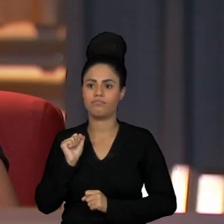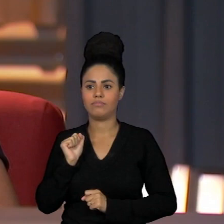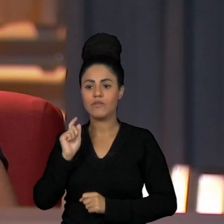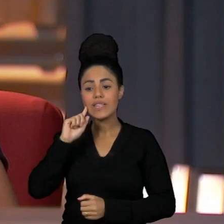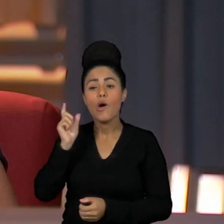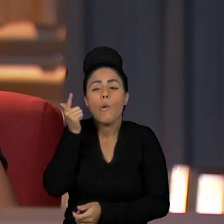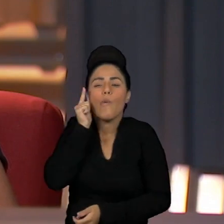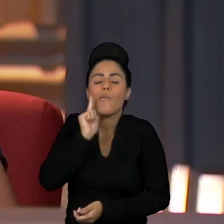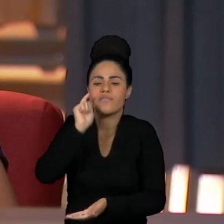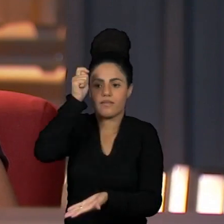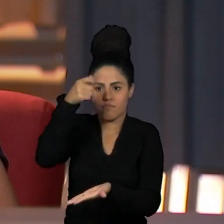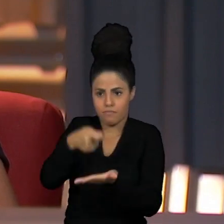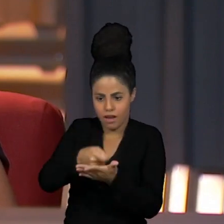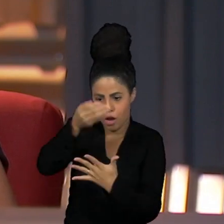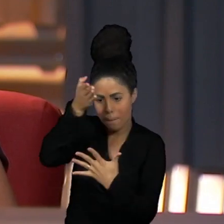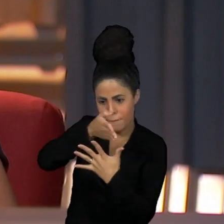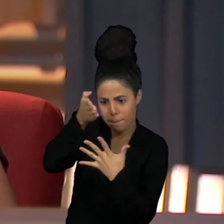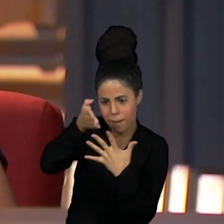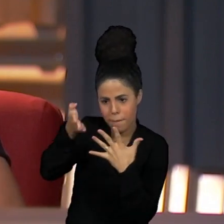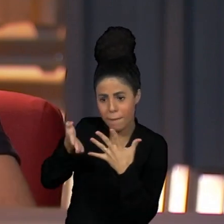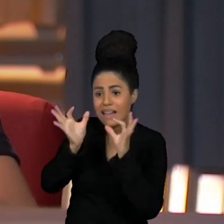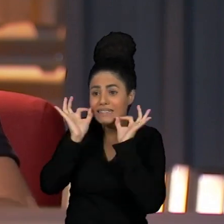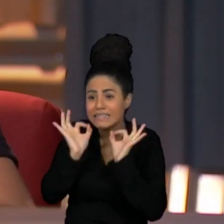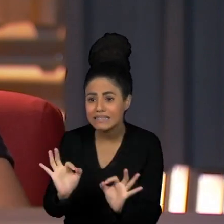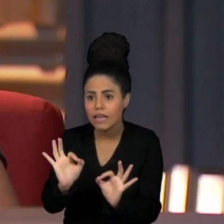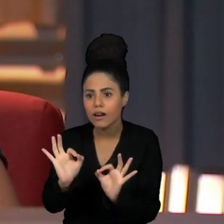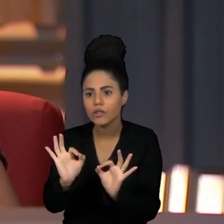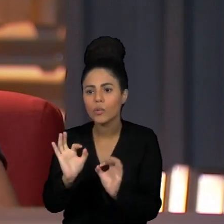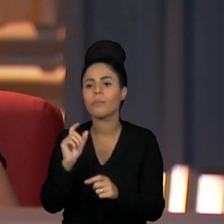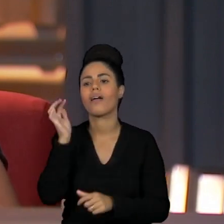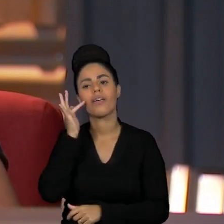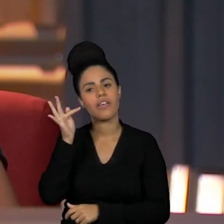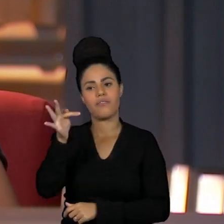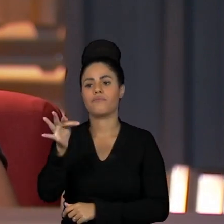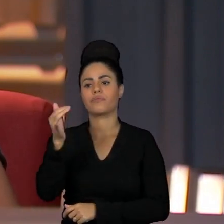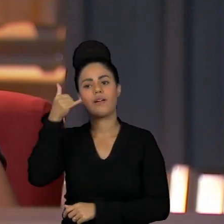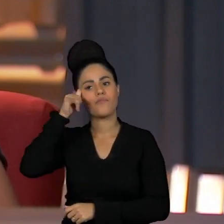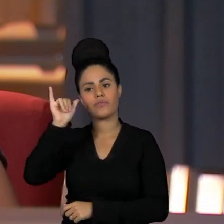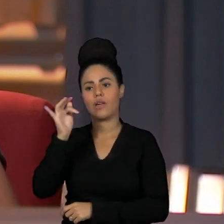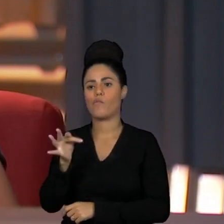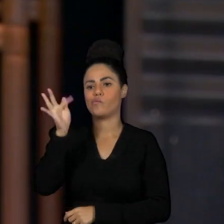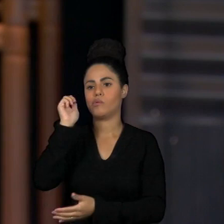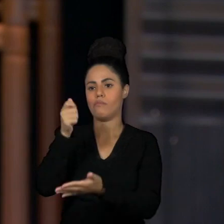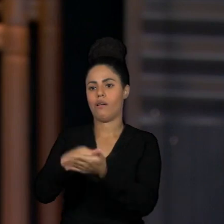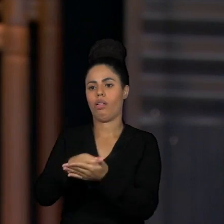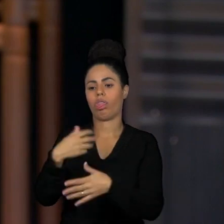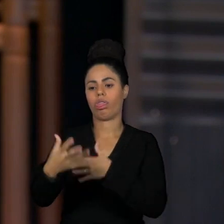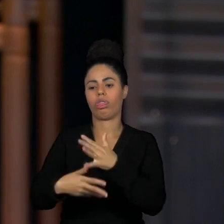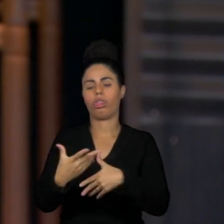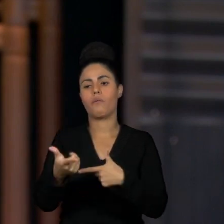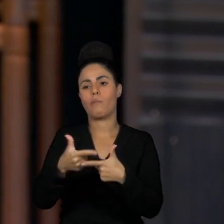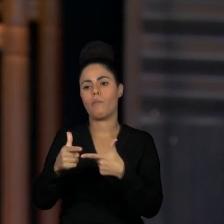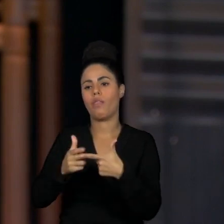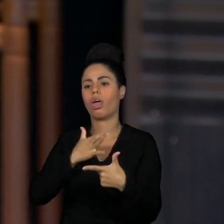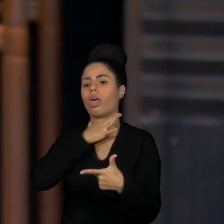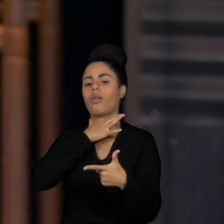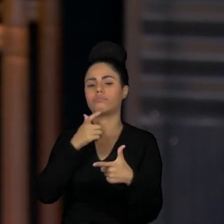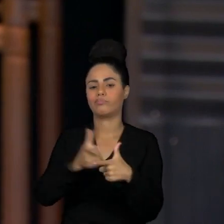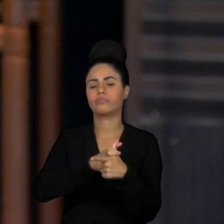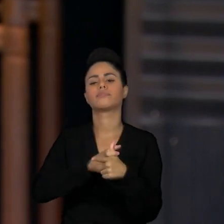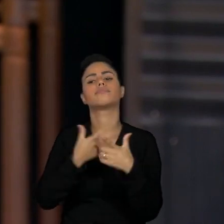você sabe quanto de juros você está pagando, né, para não entrar numa bola de neve aí de dívida. E isso tem que ficar muito claro, né?